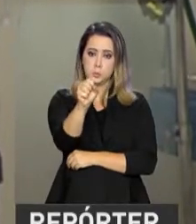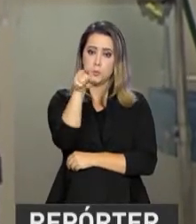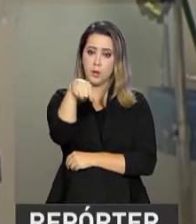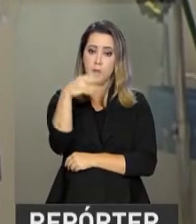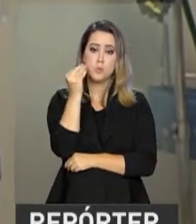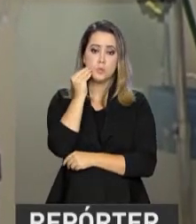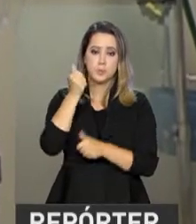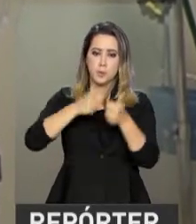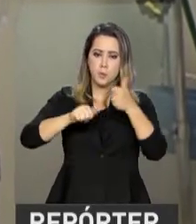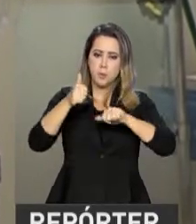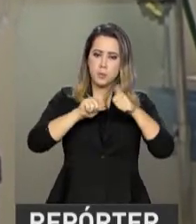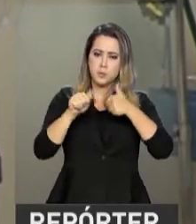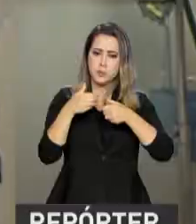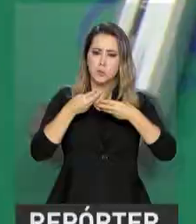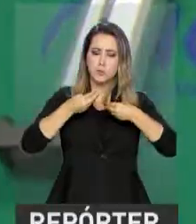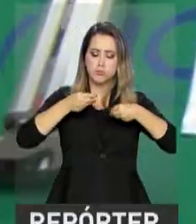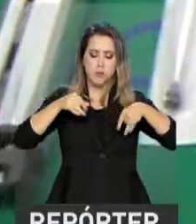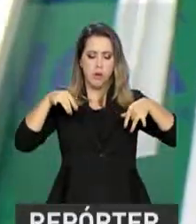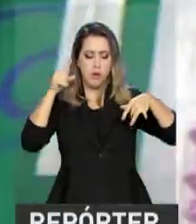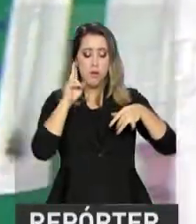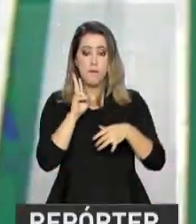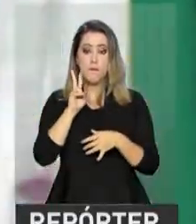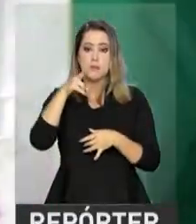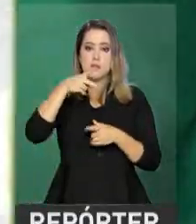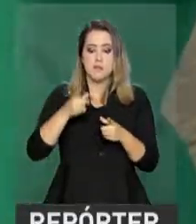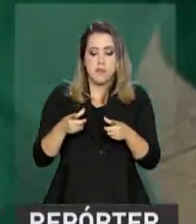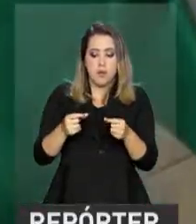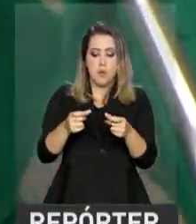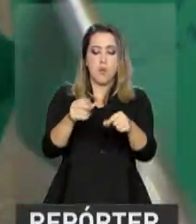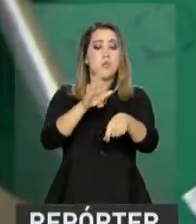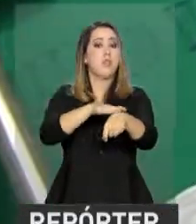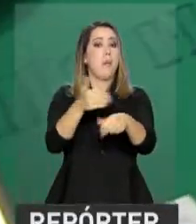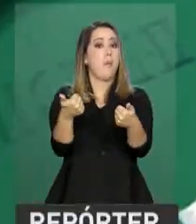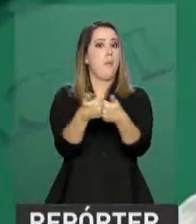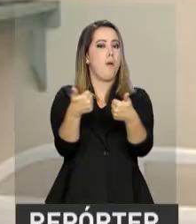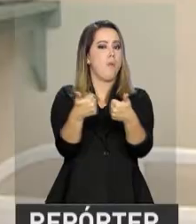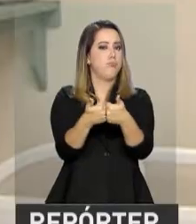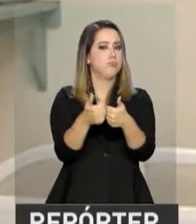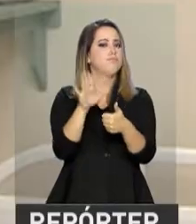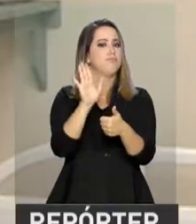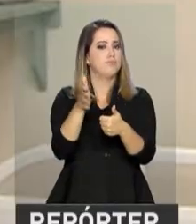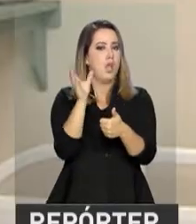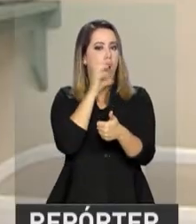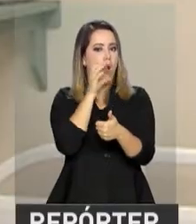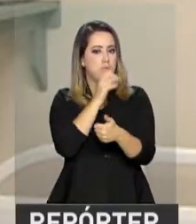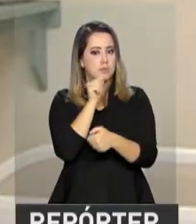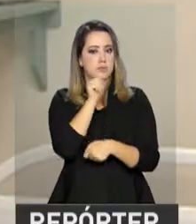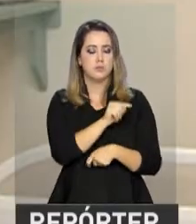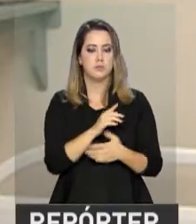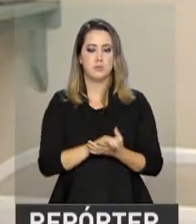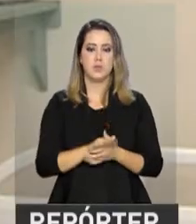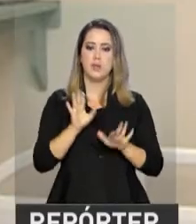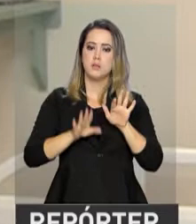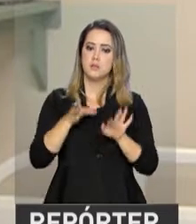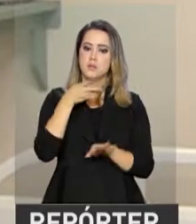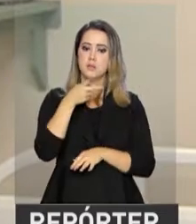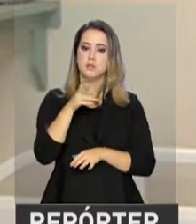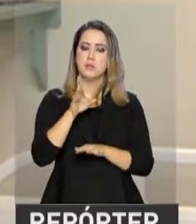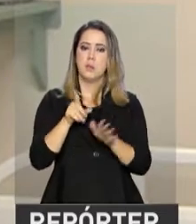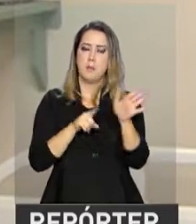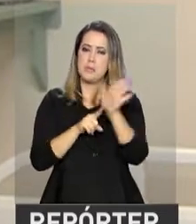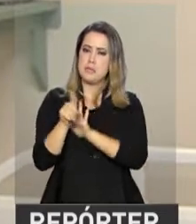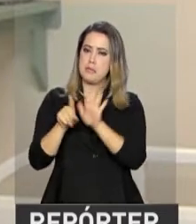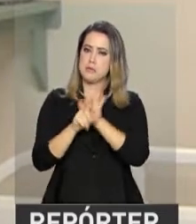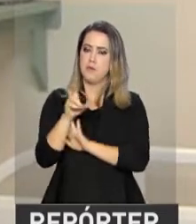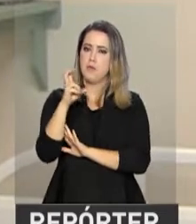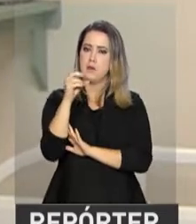a biópsia em um curto espaço de tempo, aumentando as chances de cura da doença. Algumas pesquisas dizem que um homem acima de 50 anos,